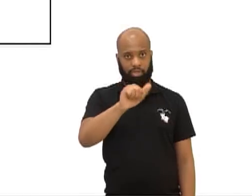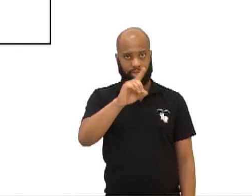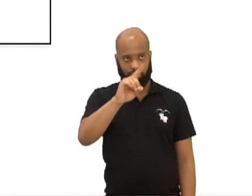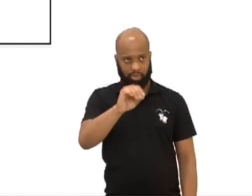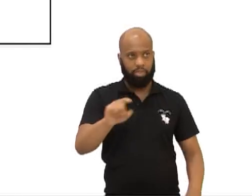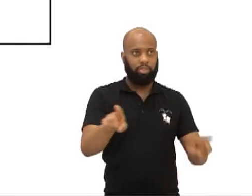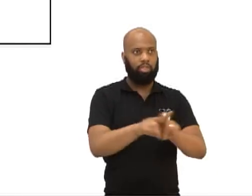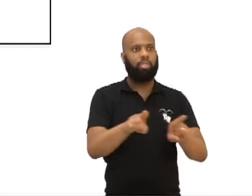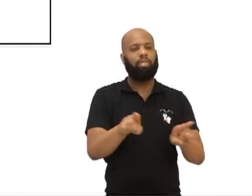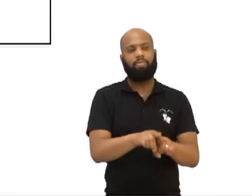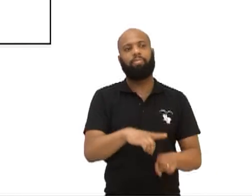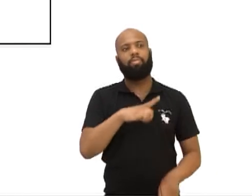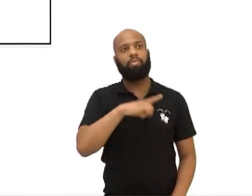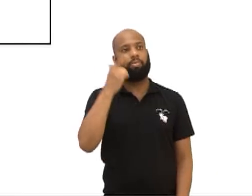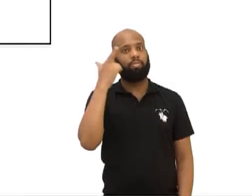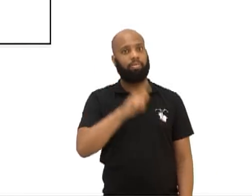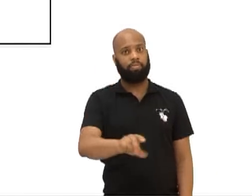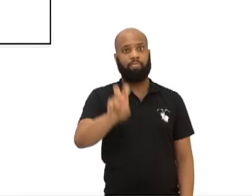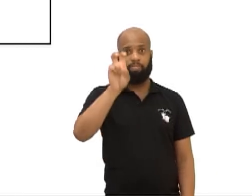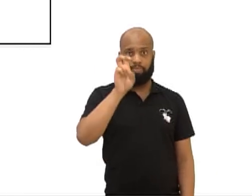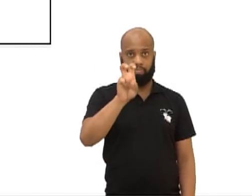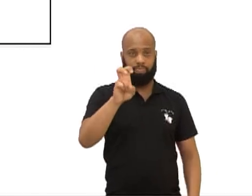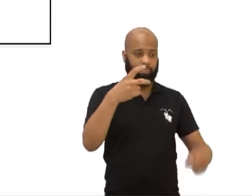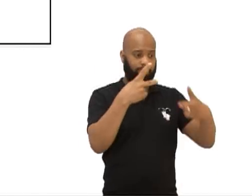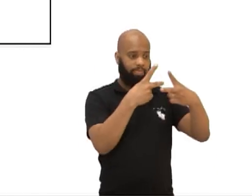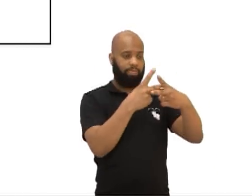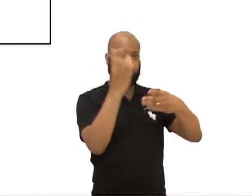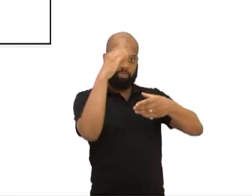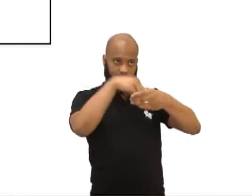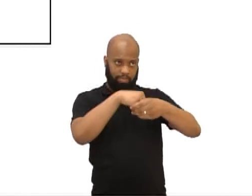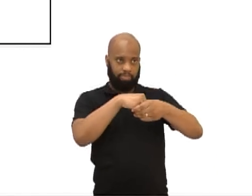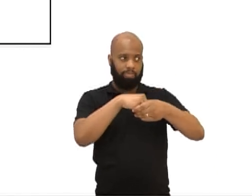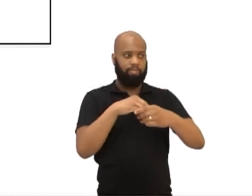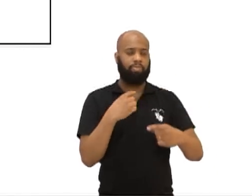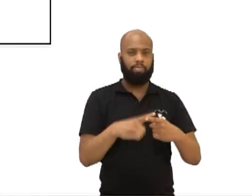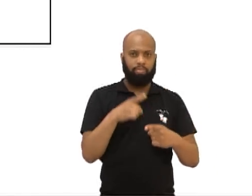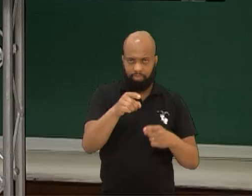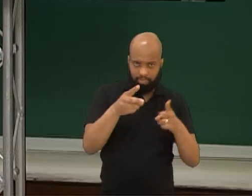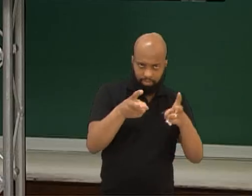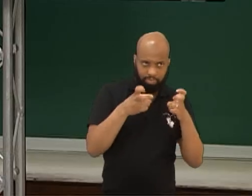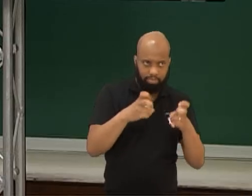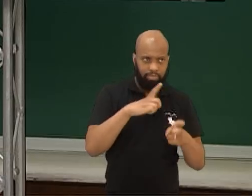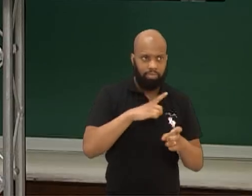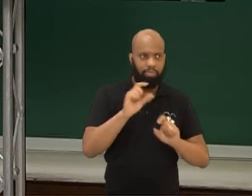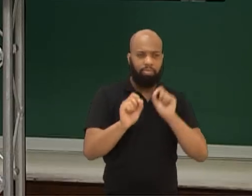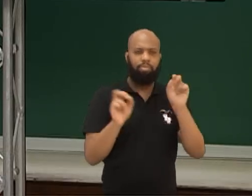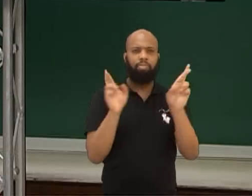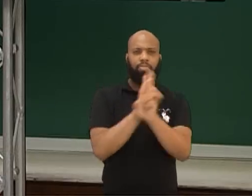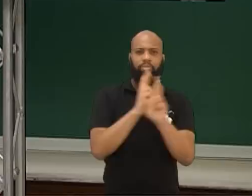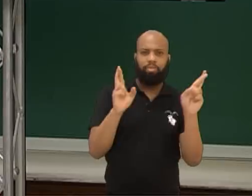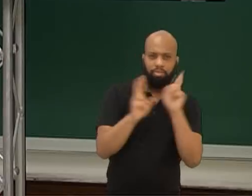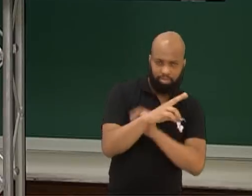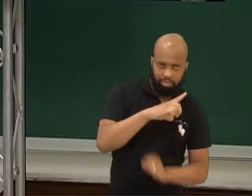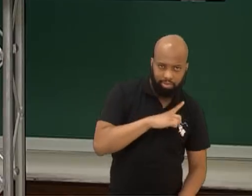lados. Nós obtemos 5 triângulos. Vocês estão percebendo que está tendo uma relação aí, ó? Quadrado,